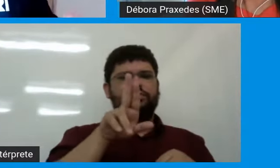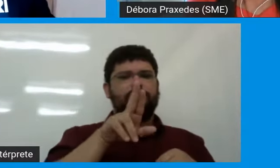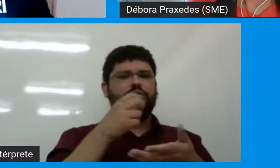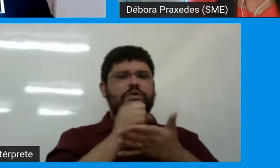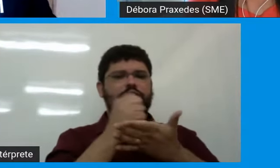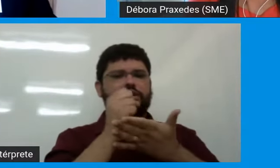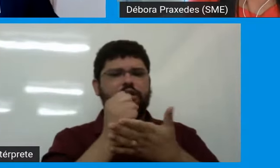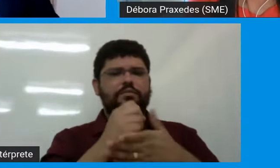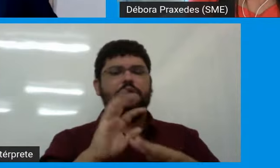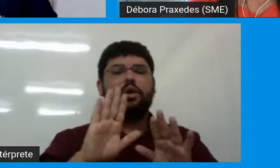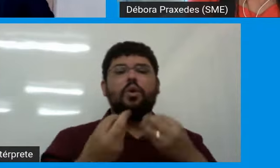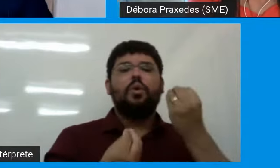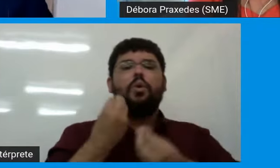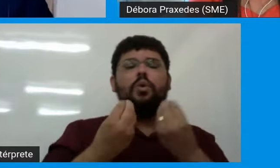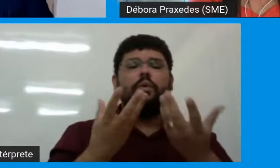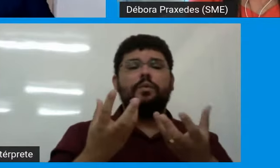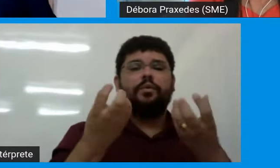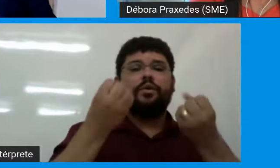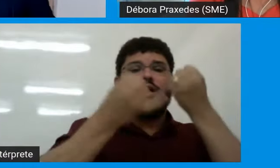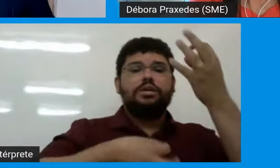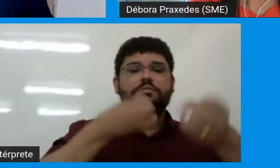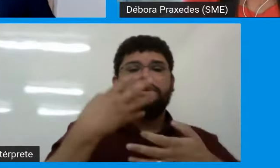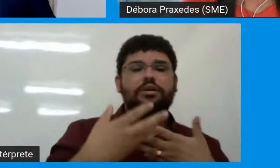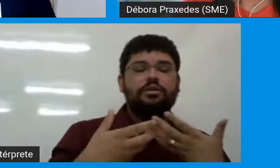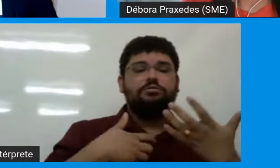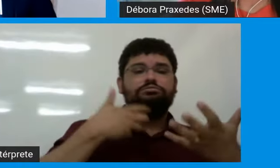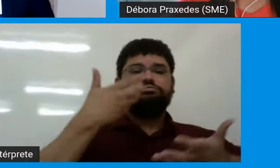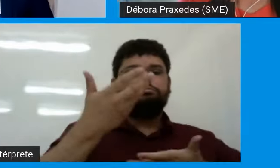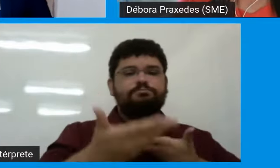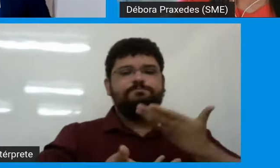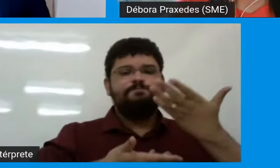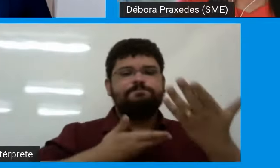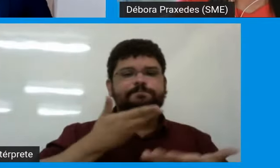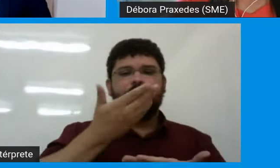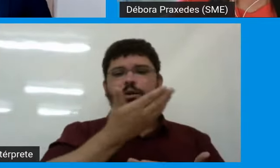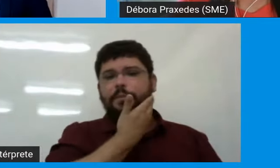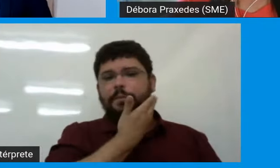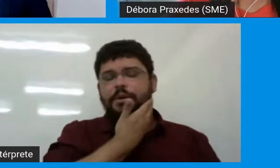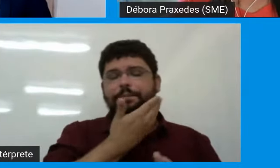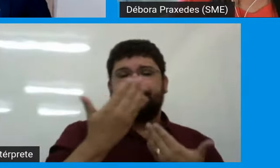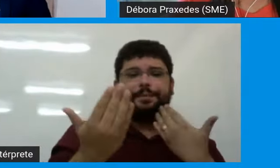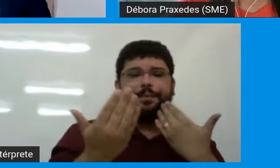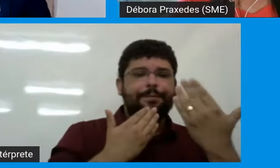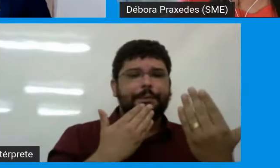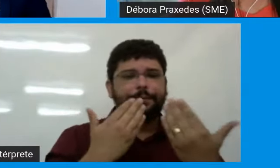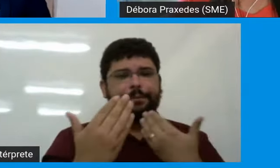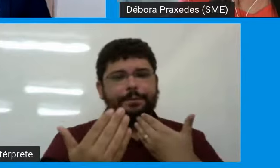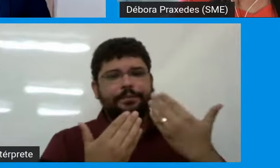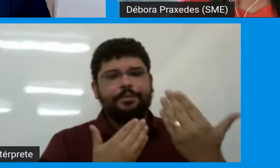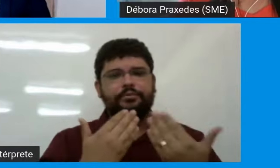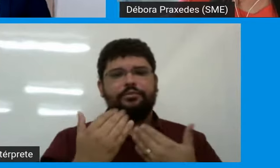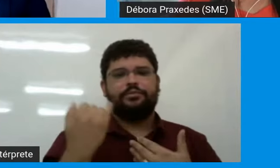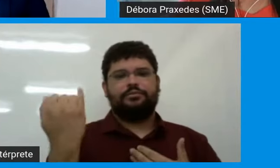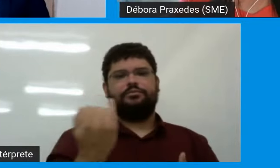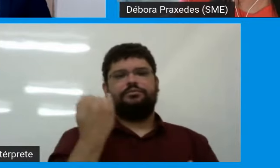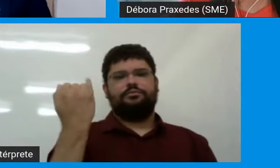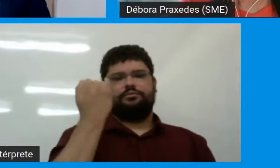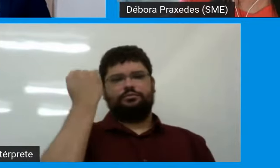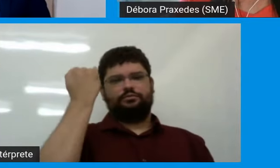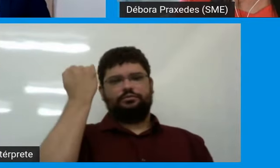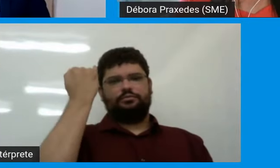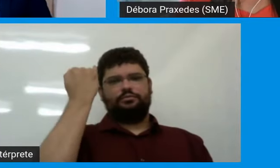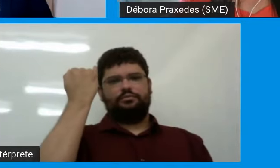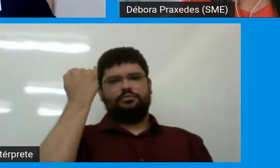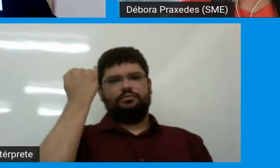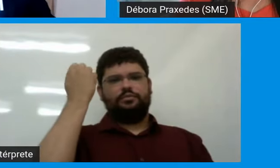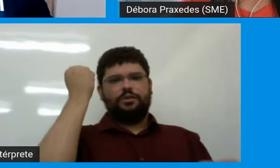você usa qual ferramenta? Então, eu acho que essa troca de experiência, Débora, que é fundamental. É fundamental para validar o